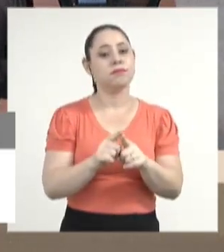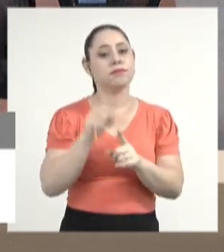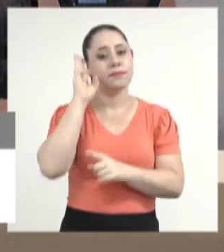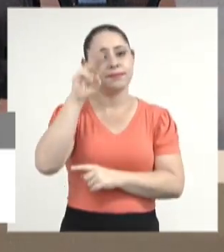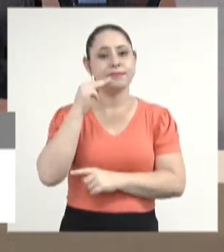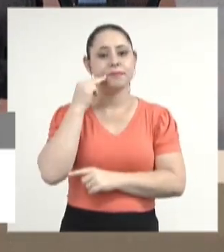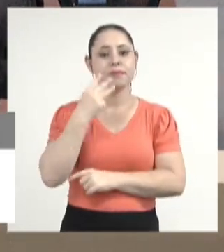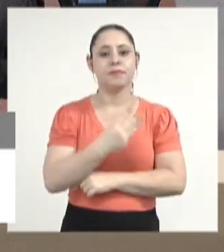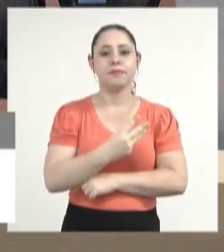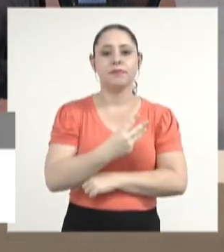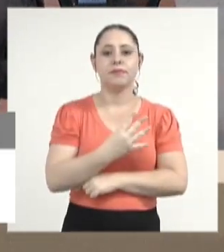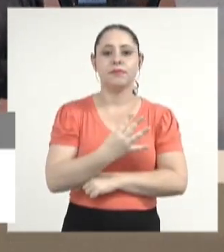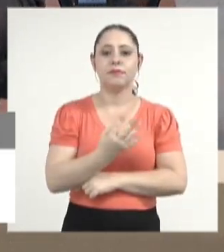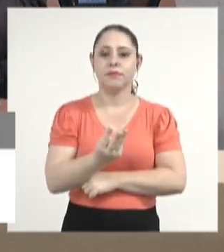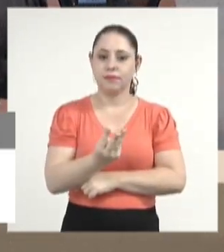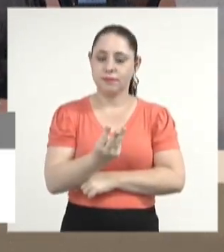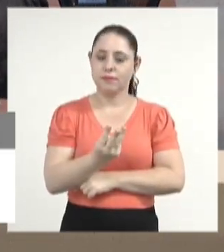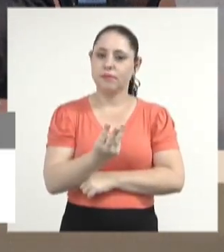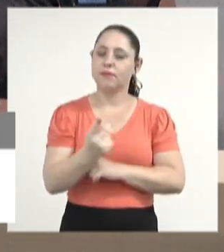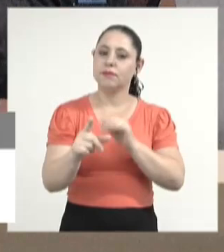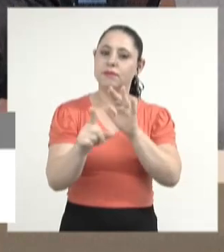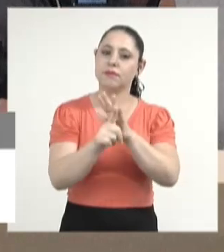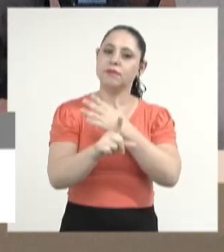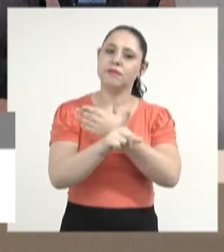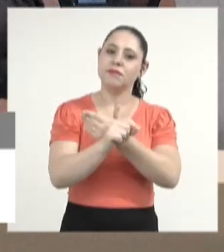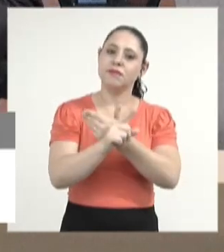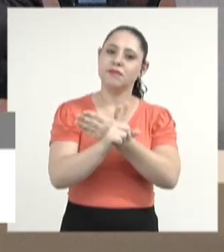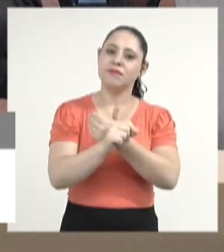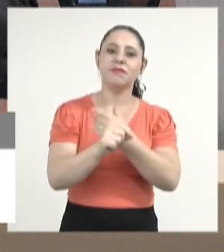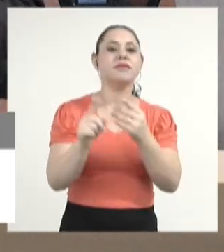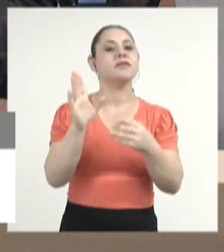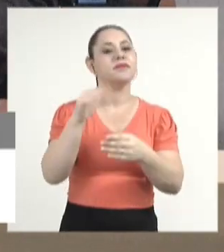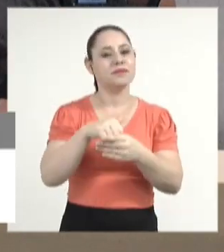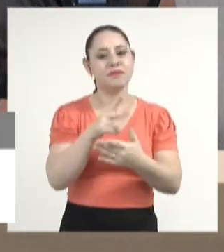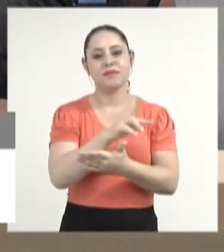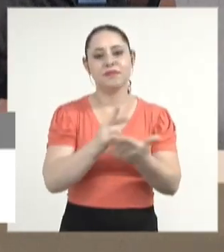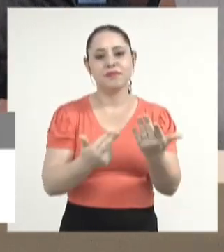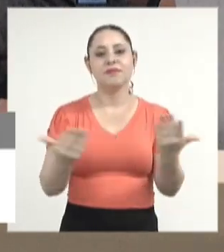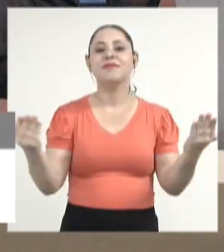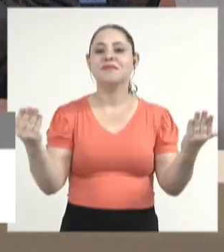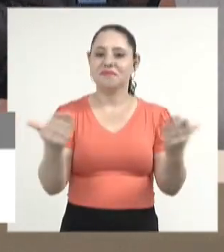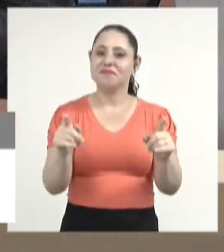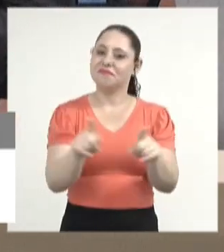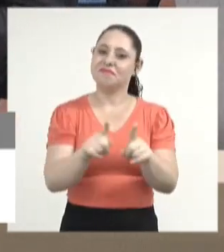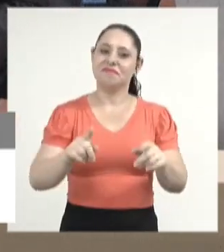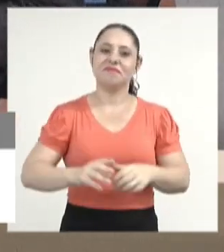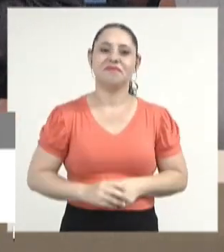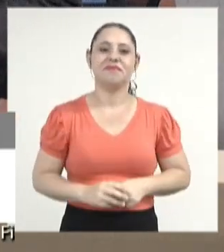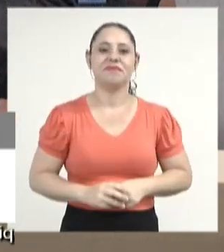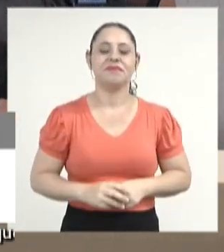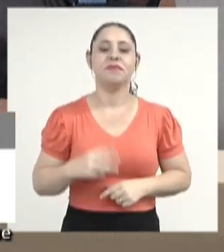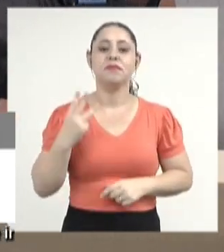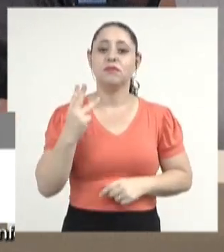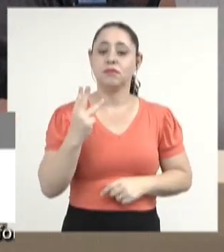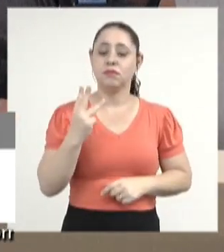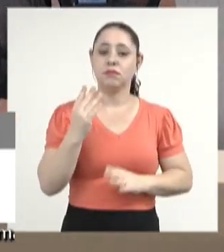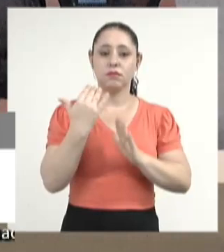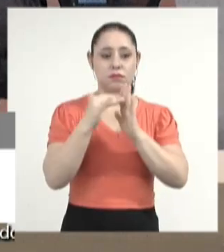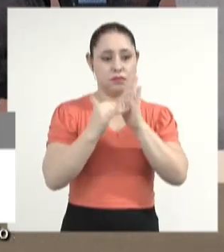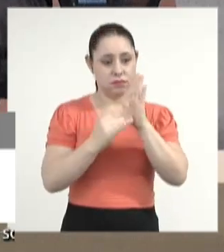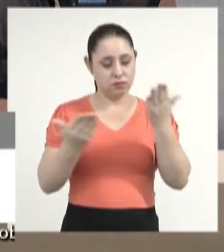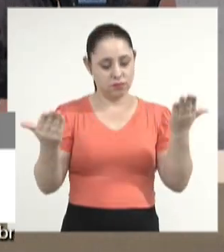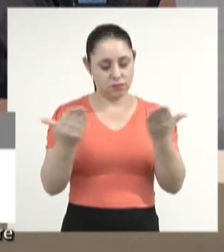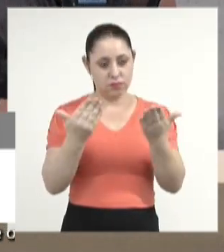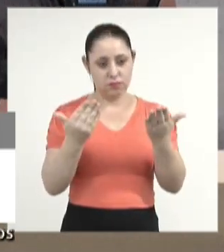de lei 343, referente aí à lei do Pantanal, vai ser votada a sua redação final hoje também. O terceiro item previsto